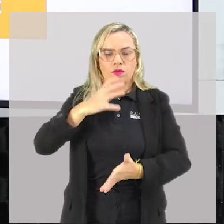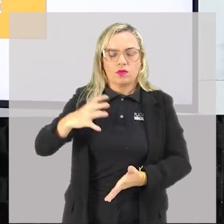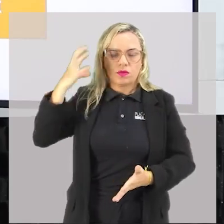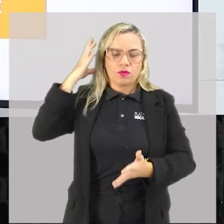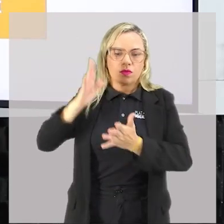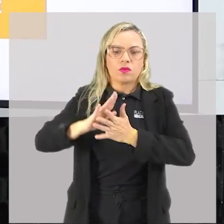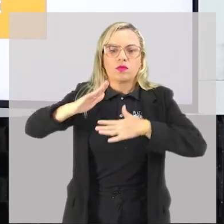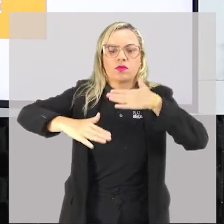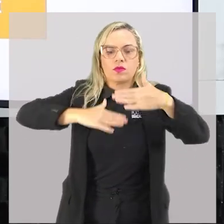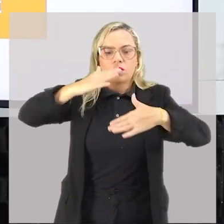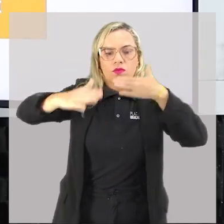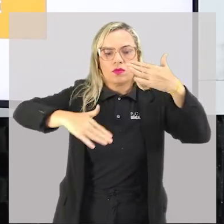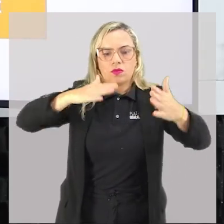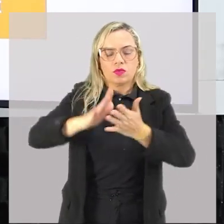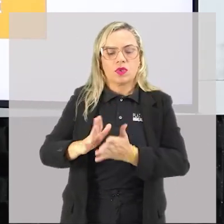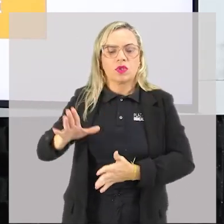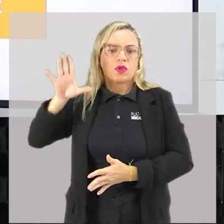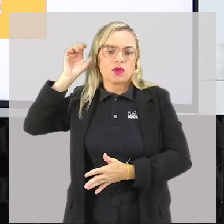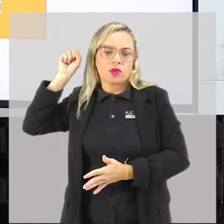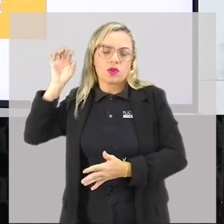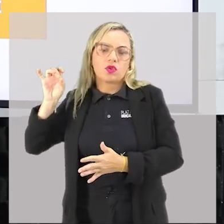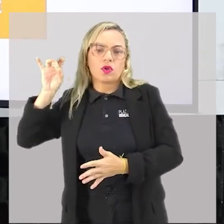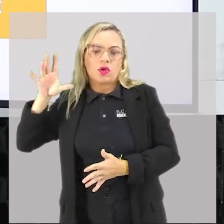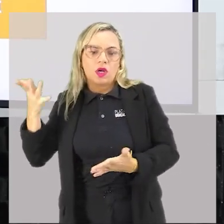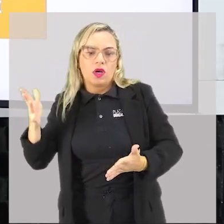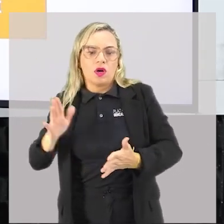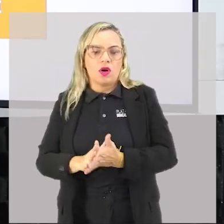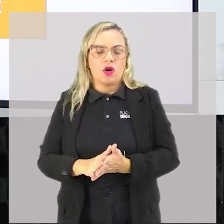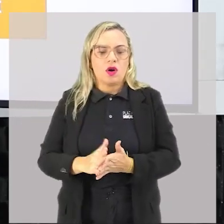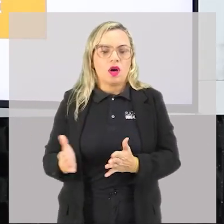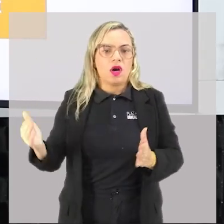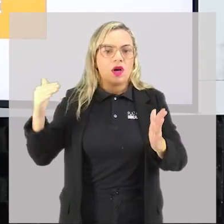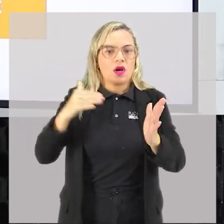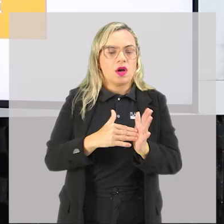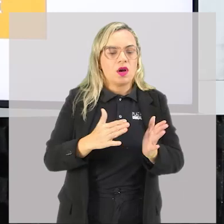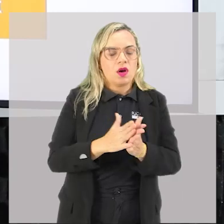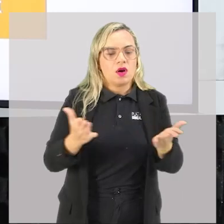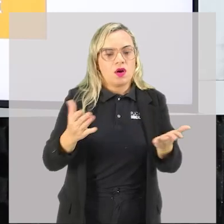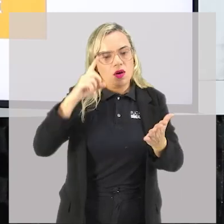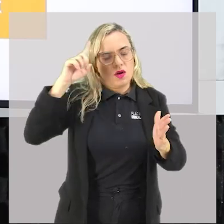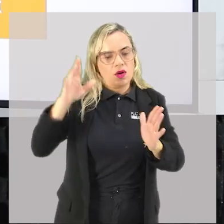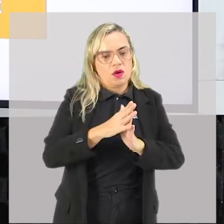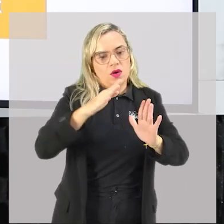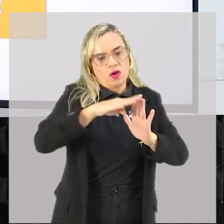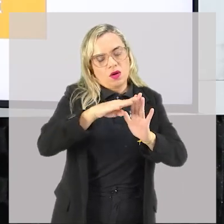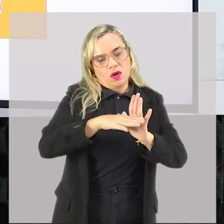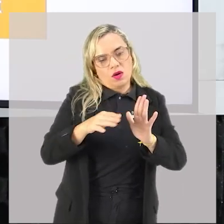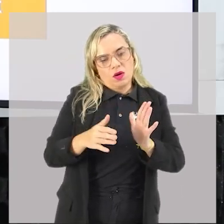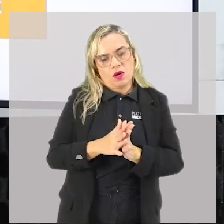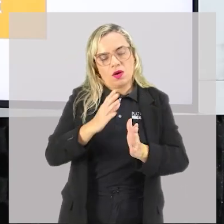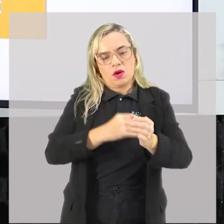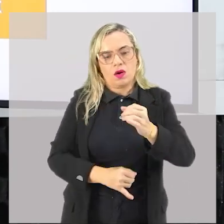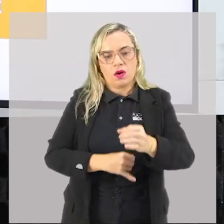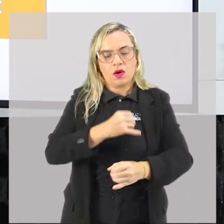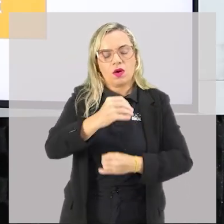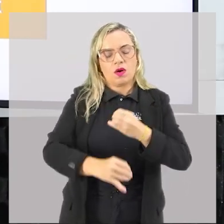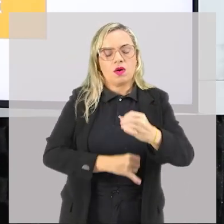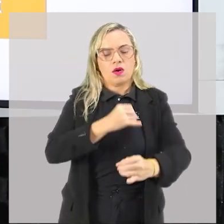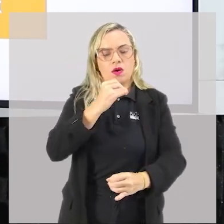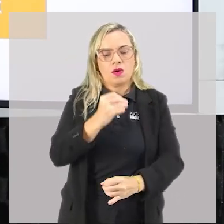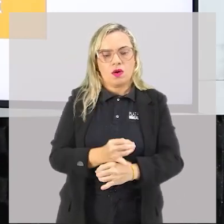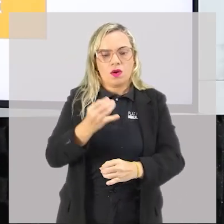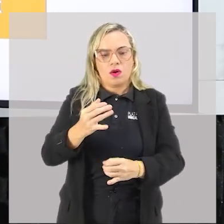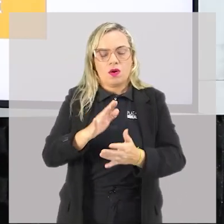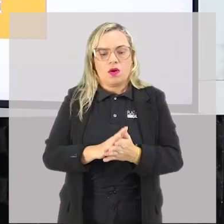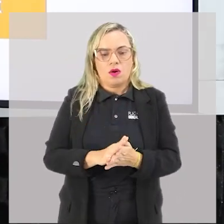só ouviam, até hoje em dia que a gente vê os programas da internet. A internet vincula esses programas. Quando